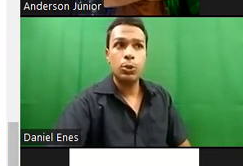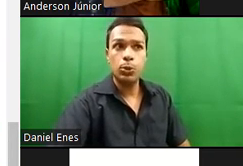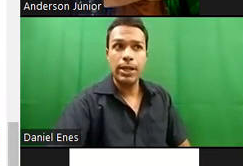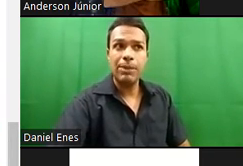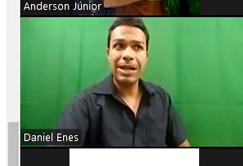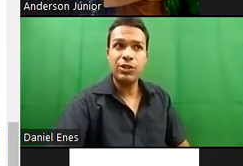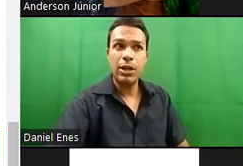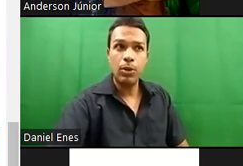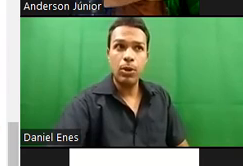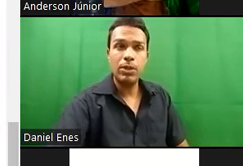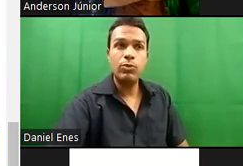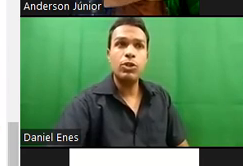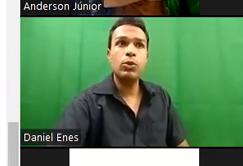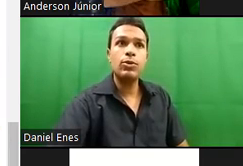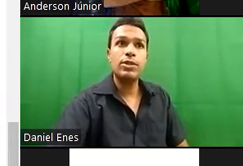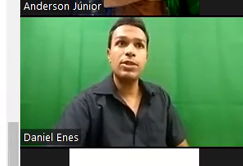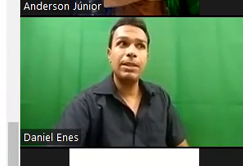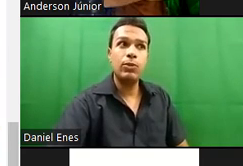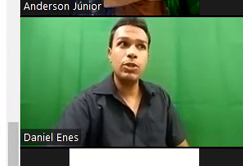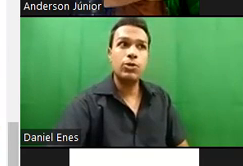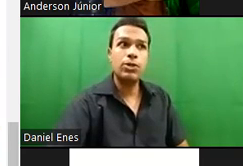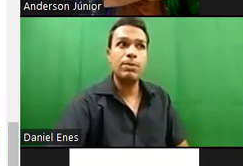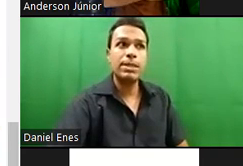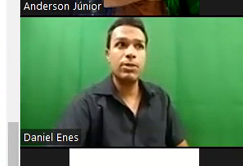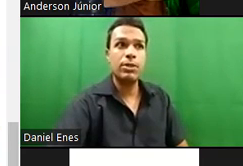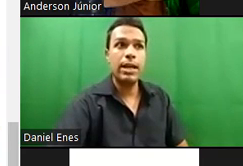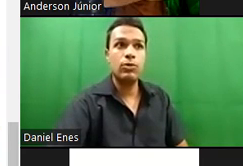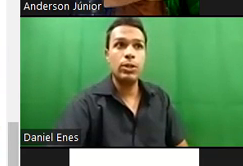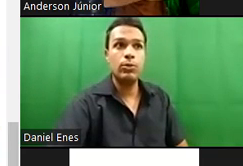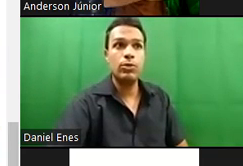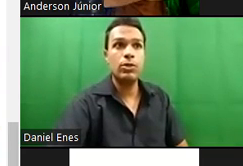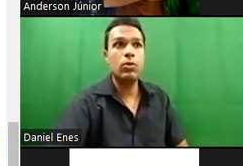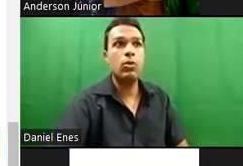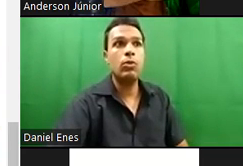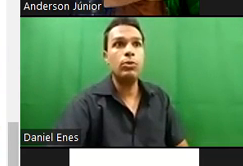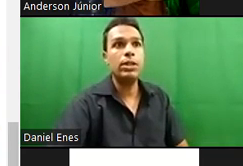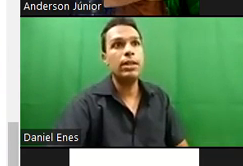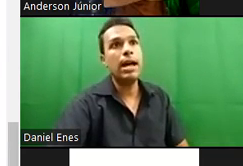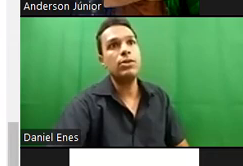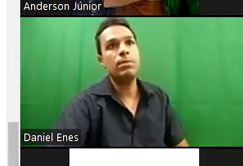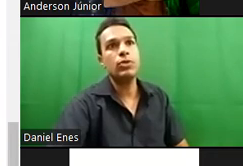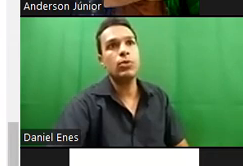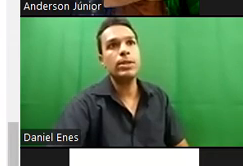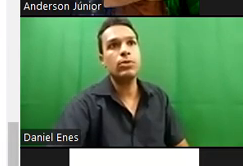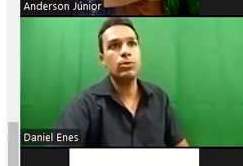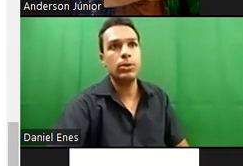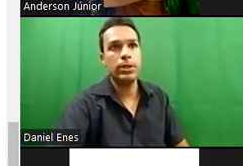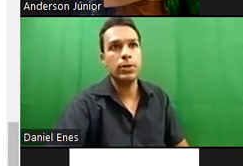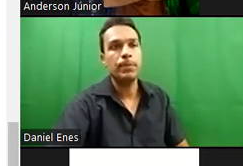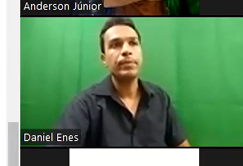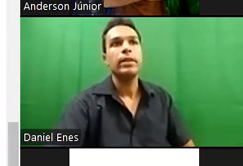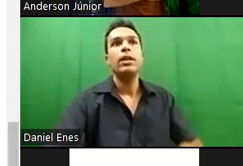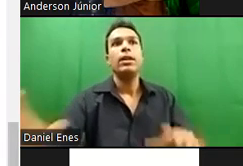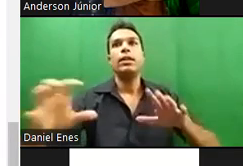com estrutura gramatical própria, constitui um sistema linguístico de transmissão de ideias oriundos de comunidades de pessoas